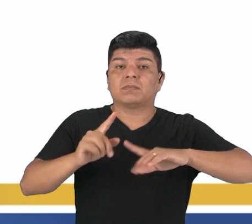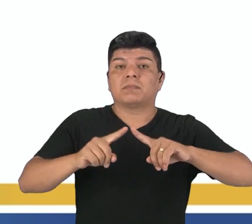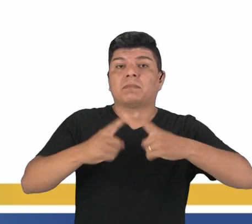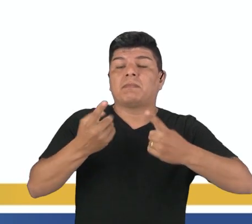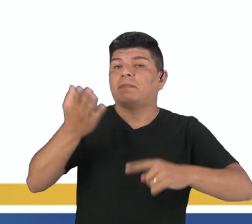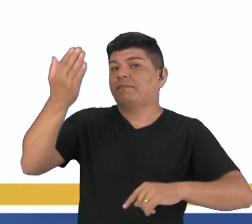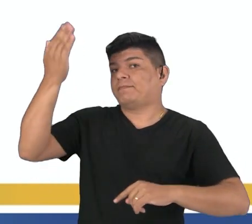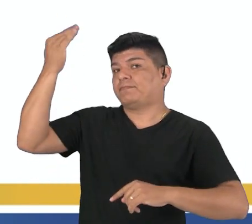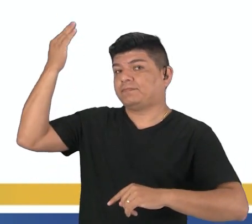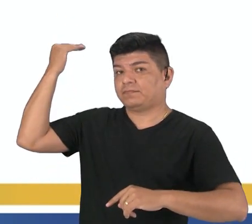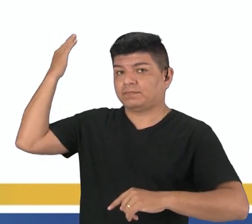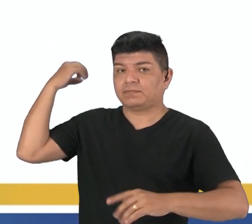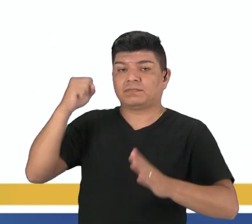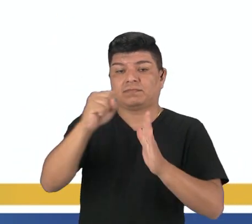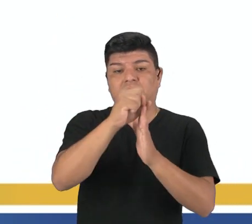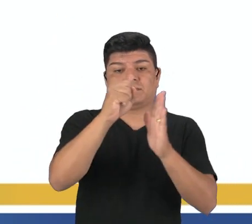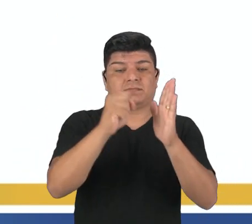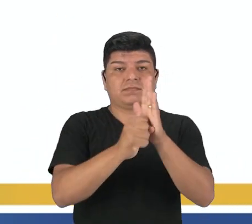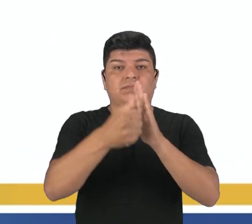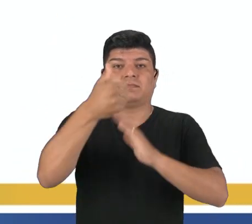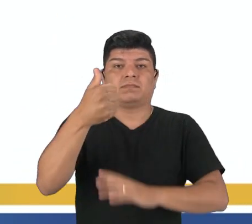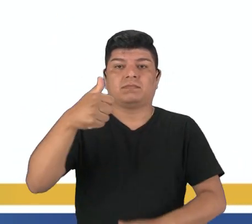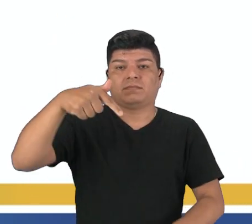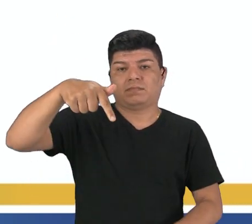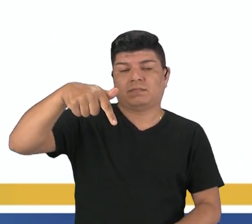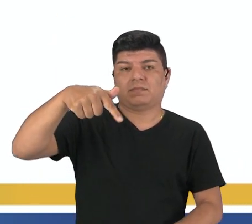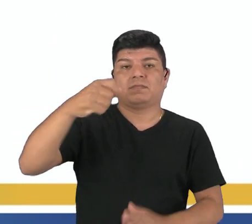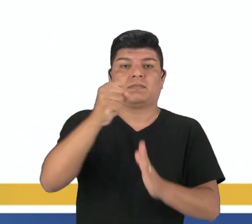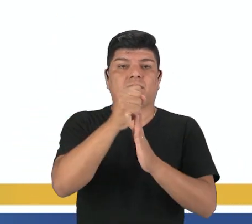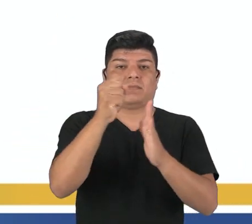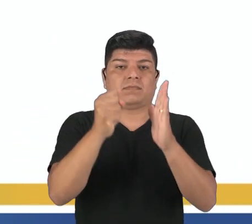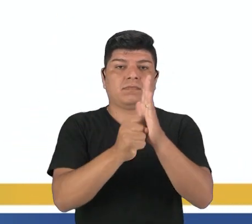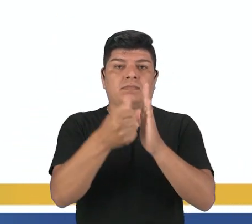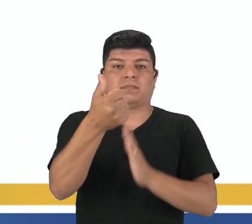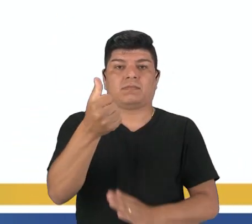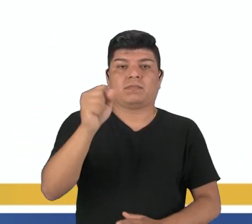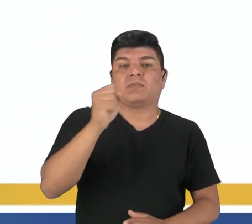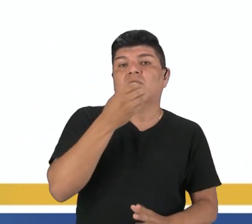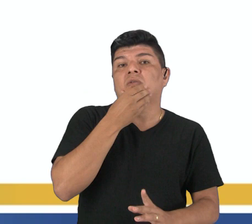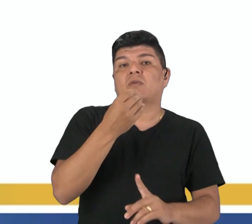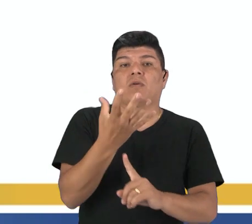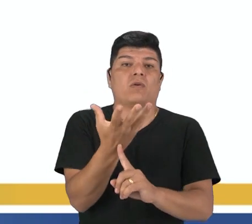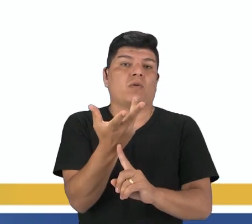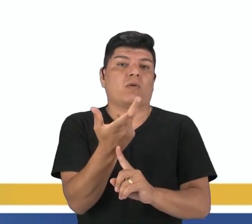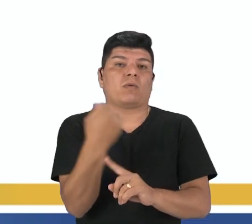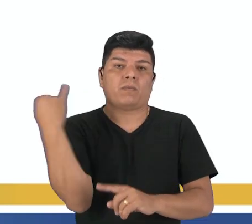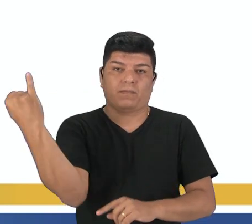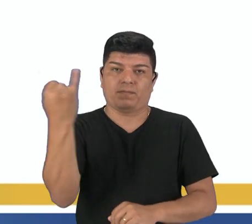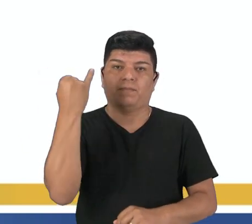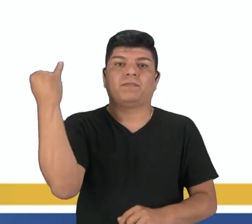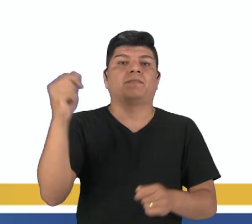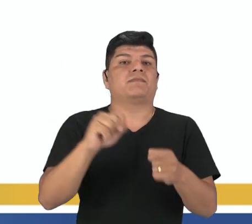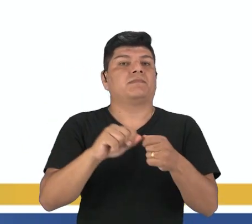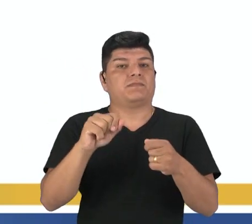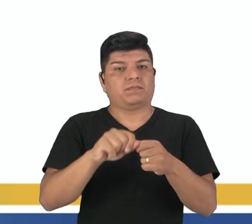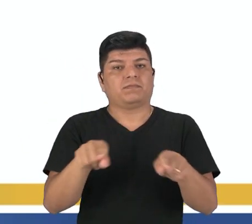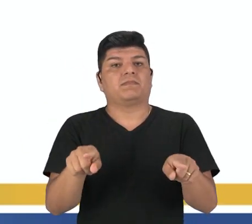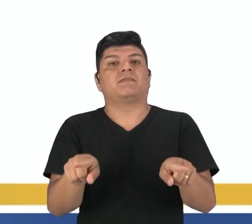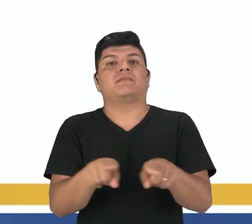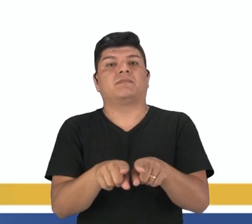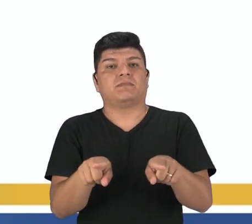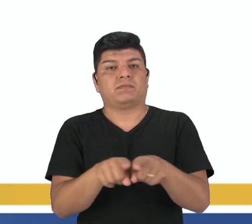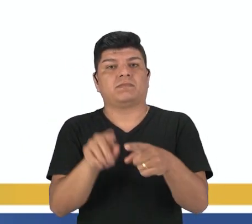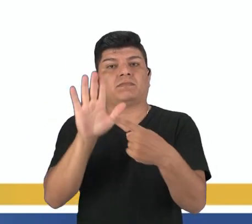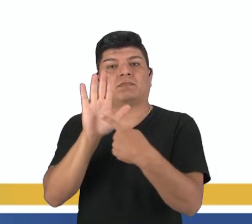atrás, né, já no século XVII, século XVIII, artistas importantes também fizeram artes que mostram